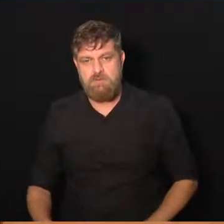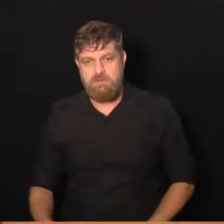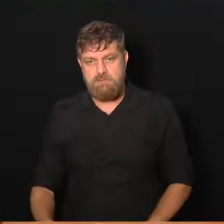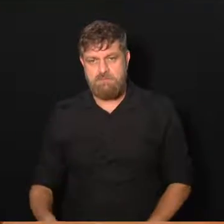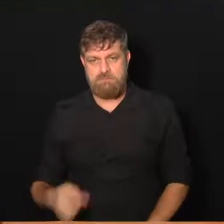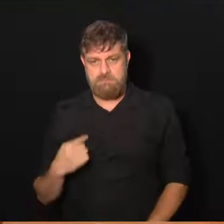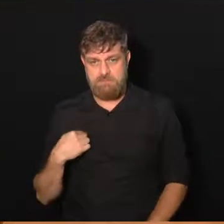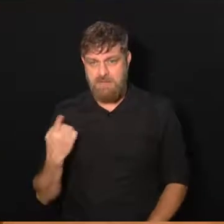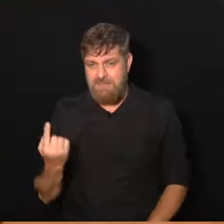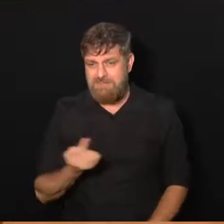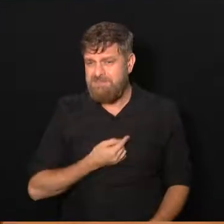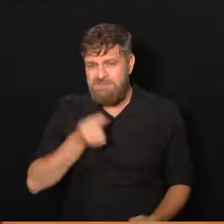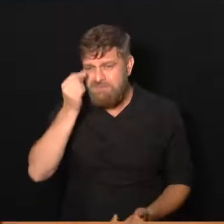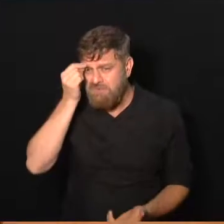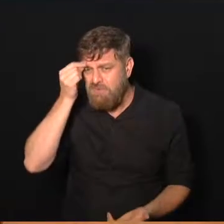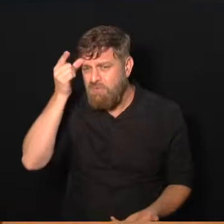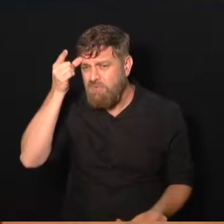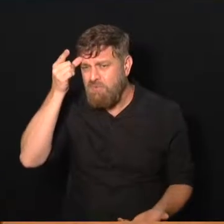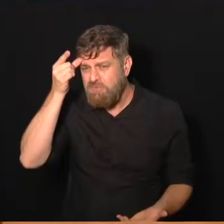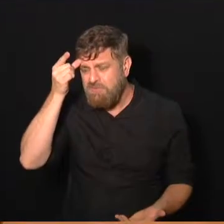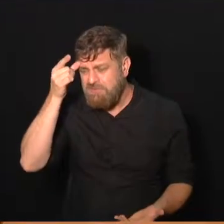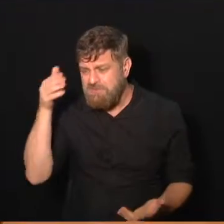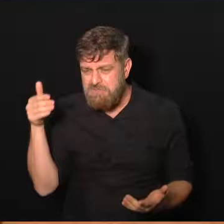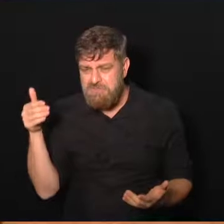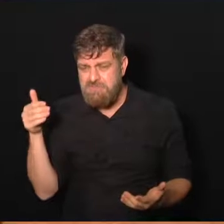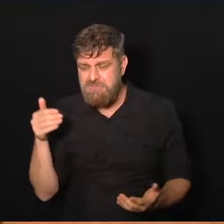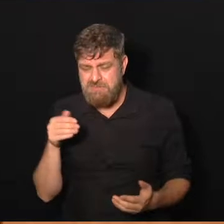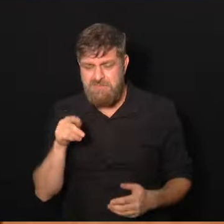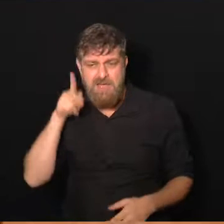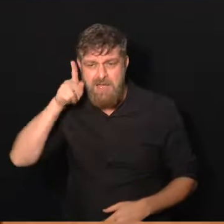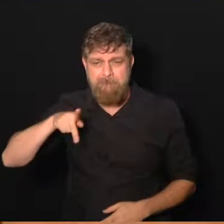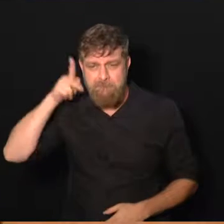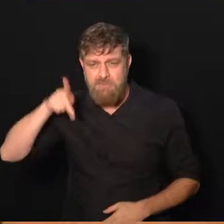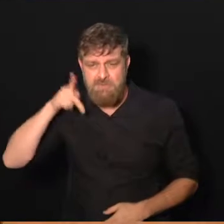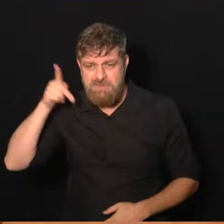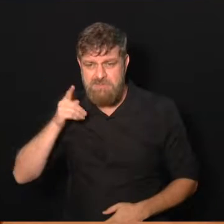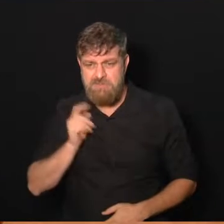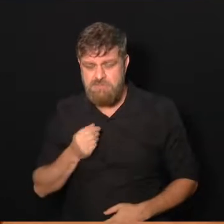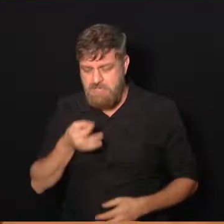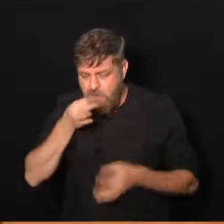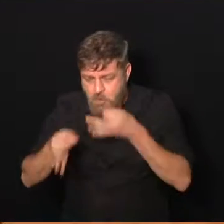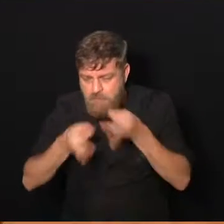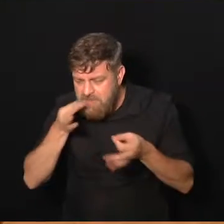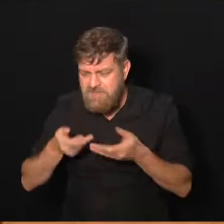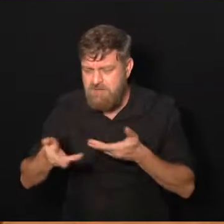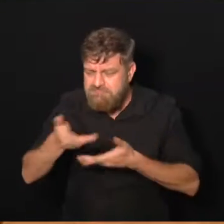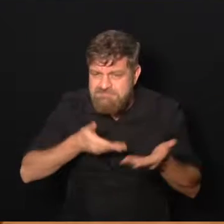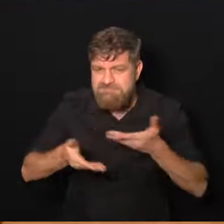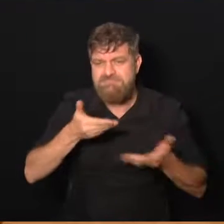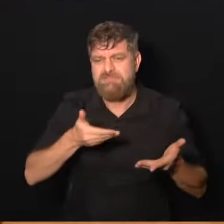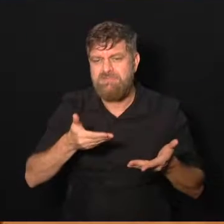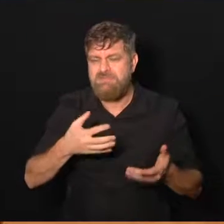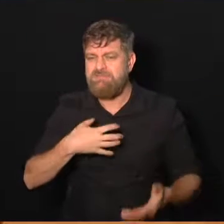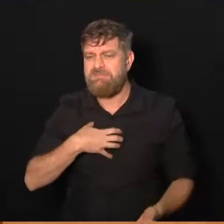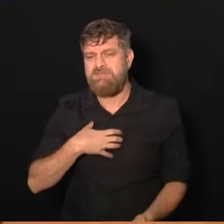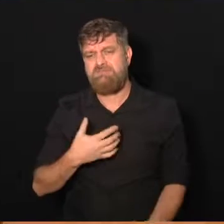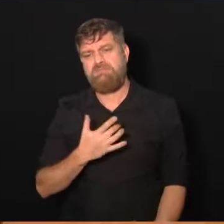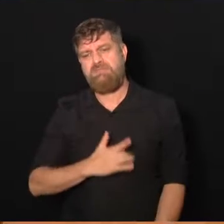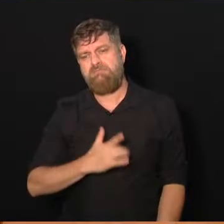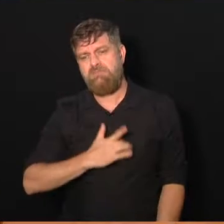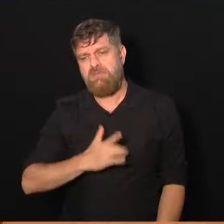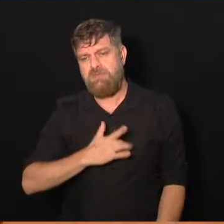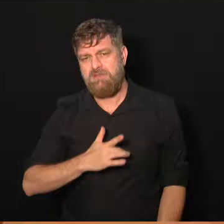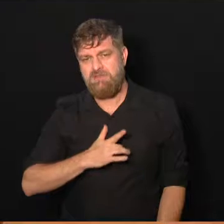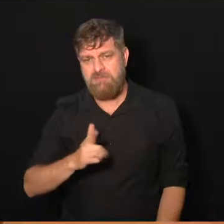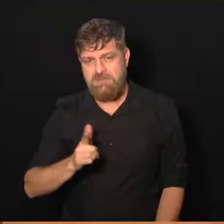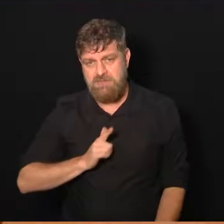não temos a cultura de uma participação política mais direta, né, é uma pena, mas independente de